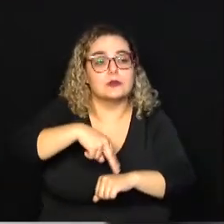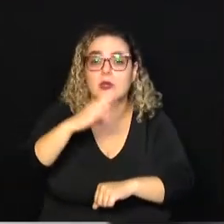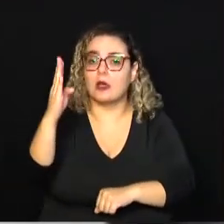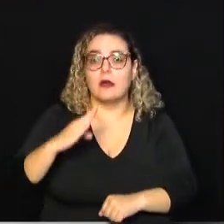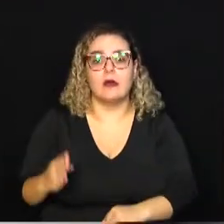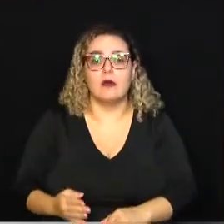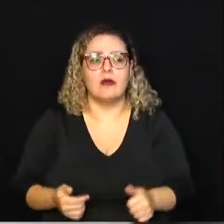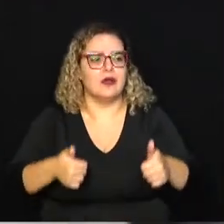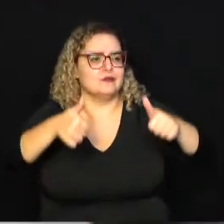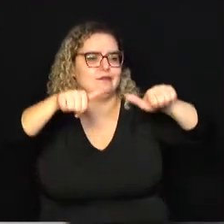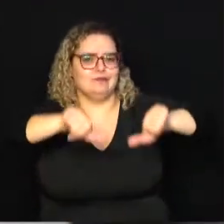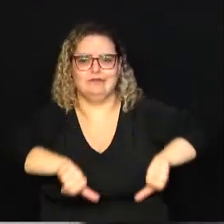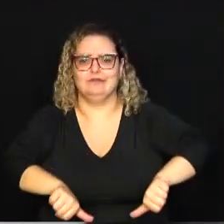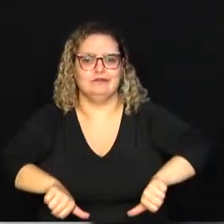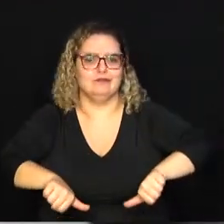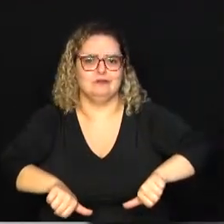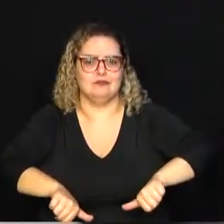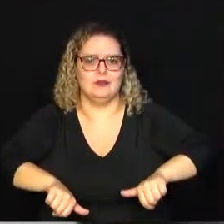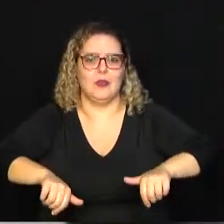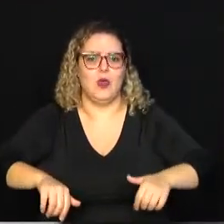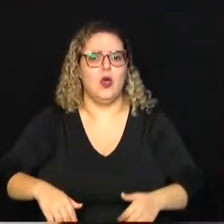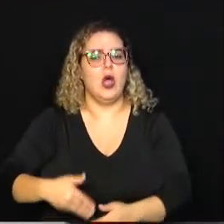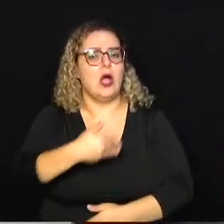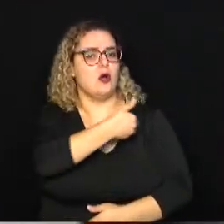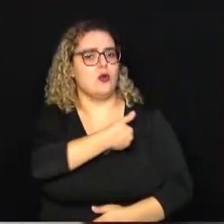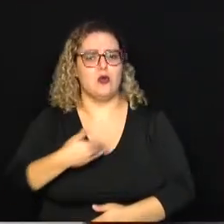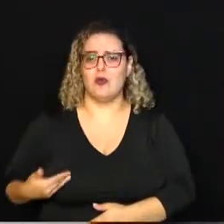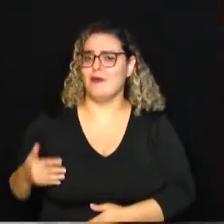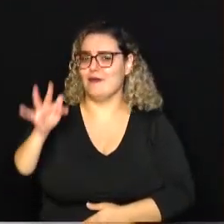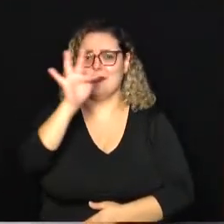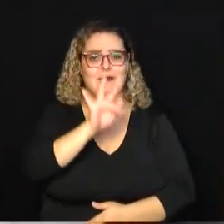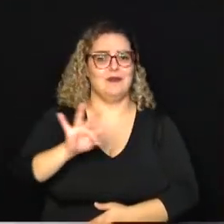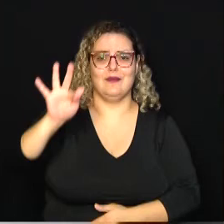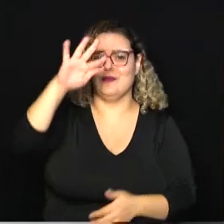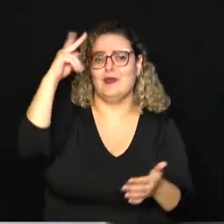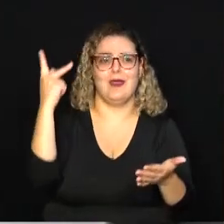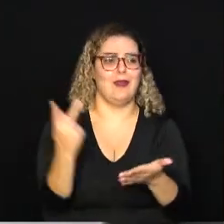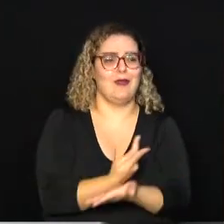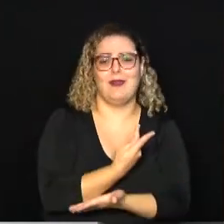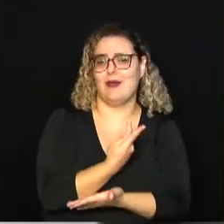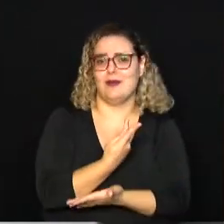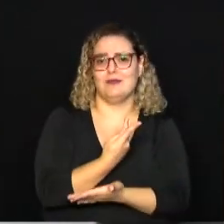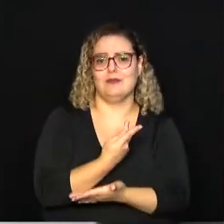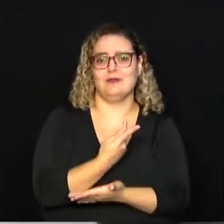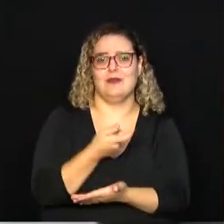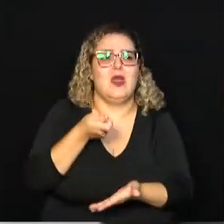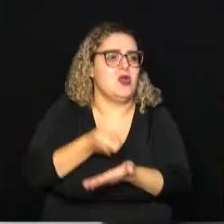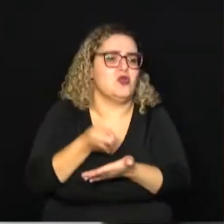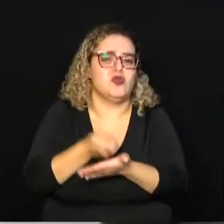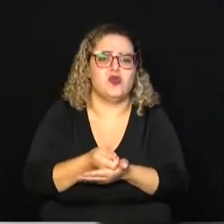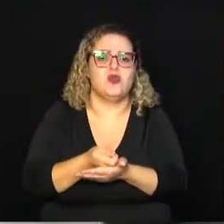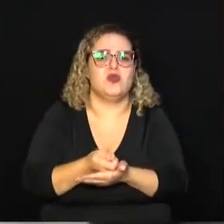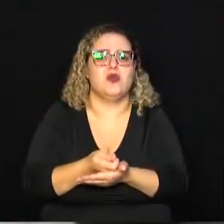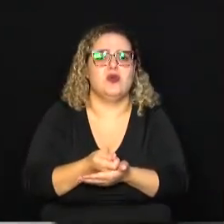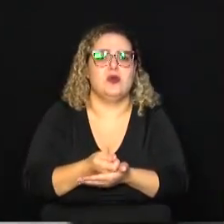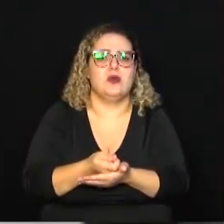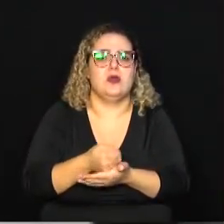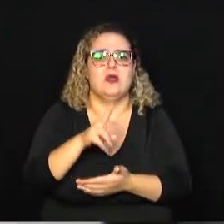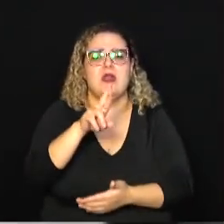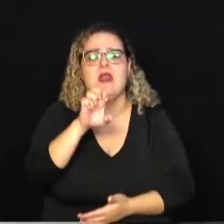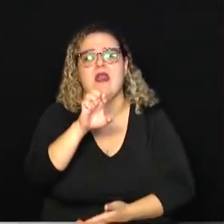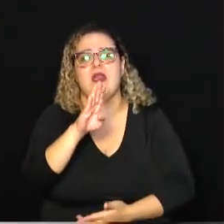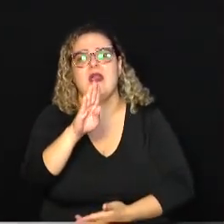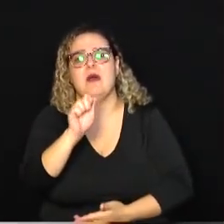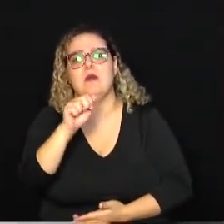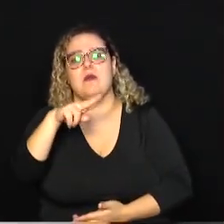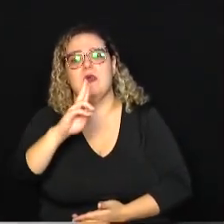os repetidos erros que o governo federal fez ao apostar na estratégia da imunidade de rebanho como estratégia